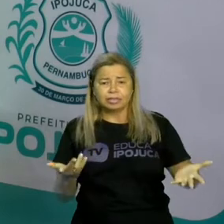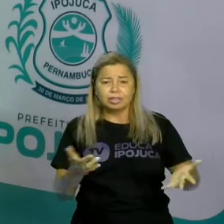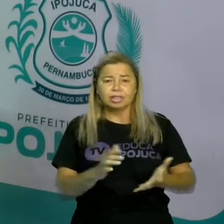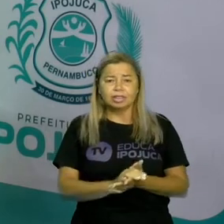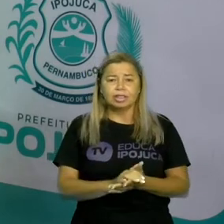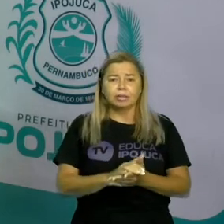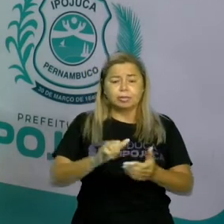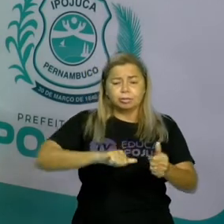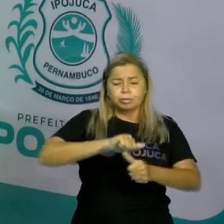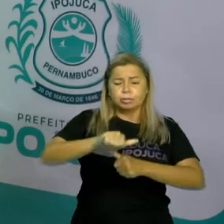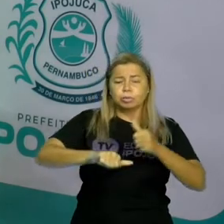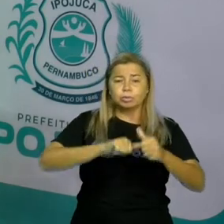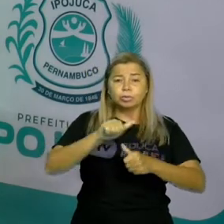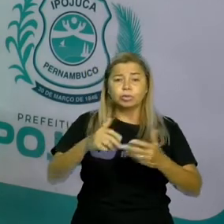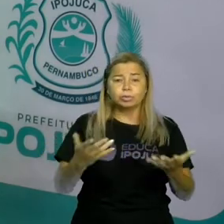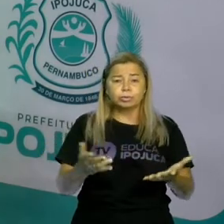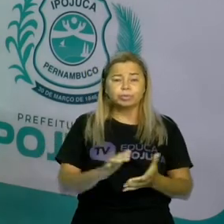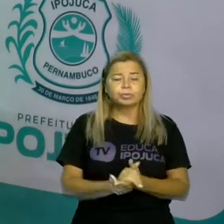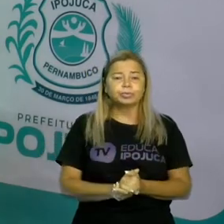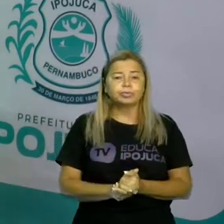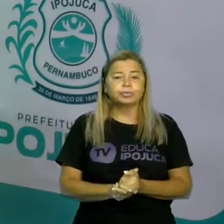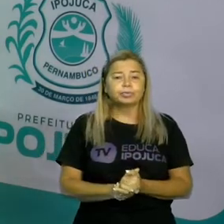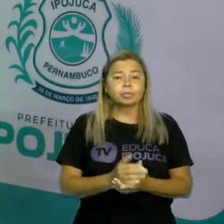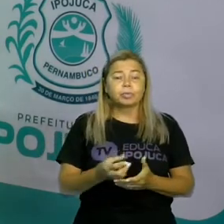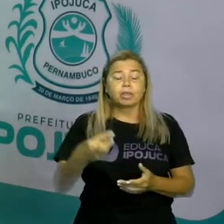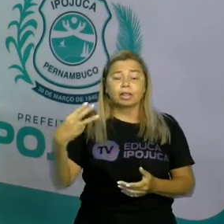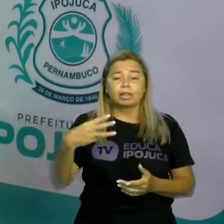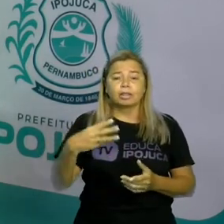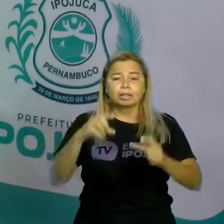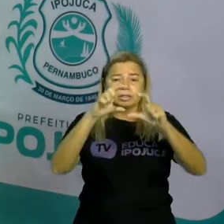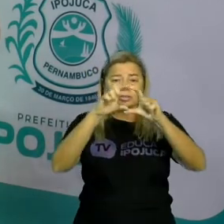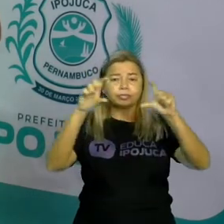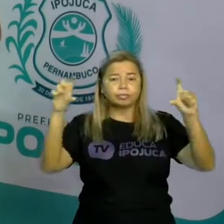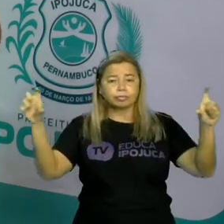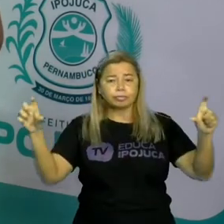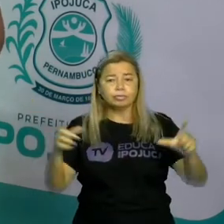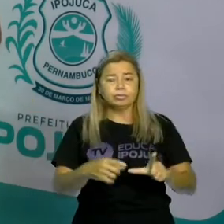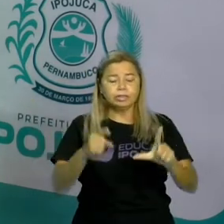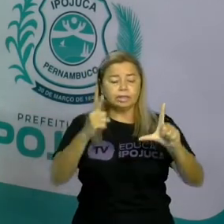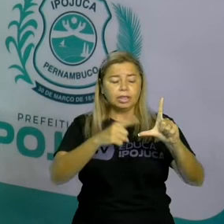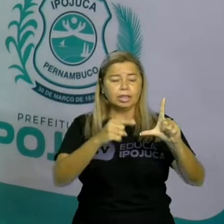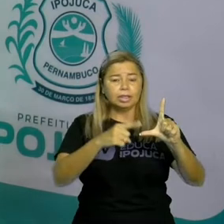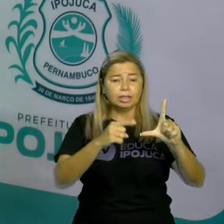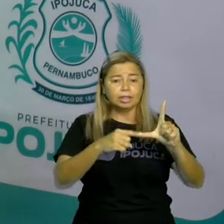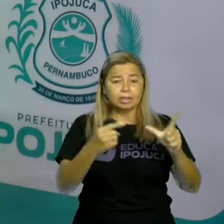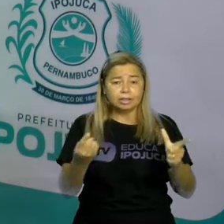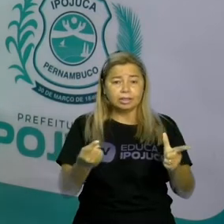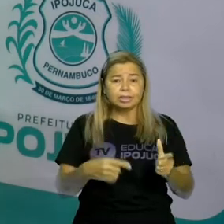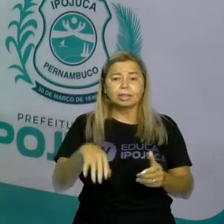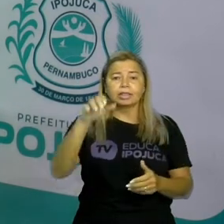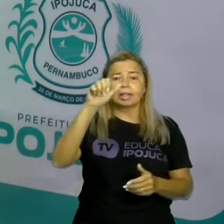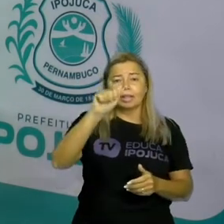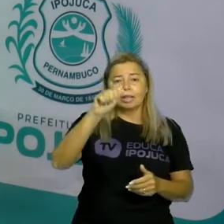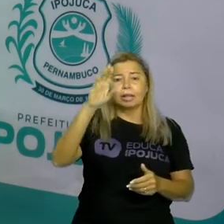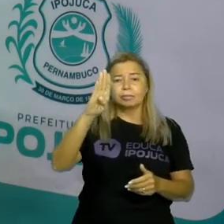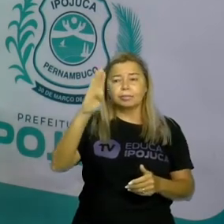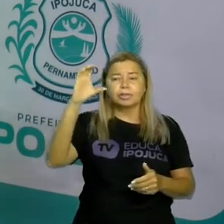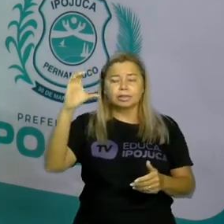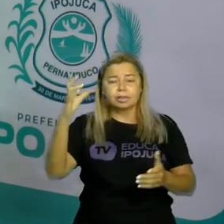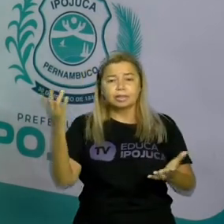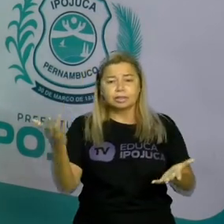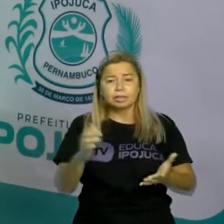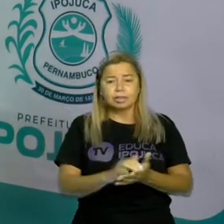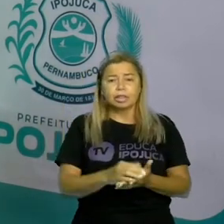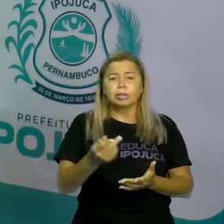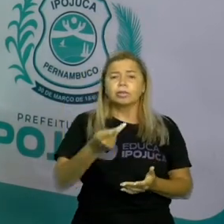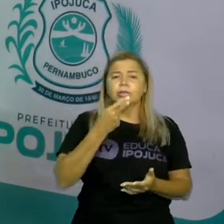mudou o sentido da palavra letra. E também na oração 3, ela indica a letra do alfabeto. Quando eu digo meu nome, começa com a letra D. Então eu